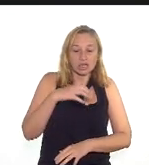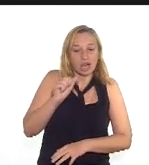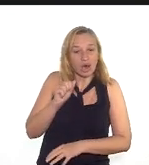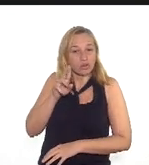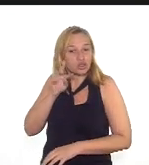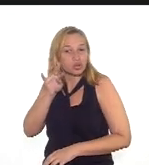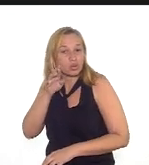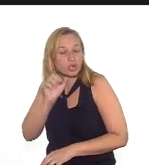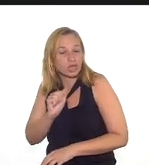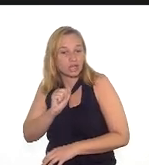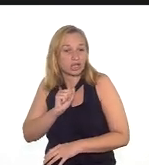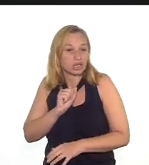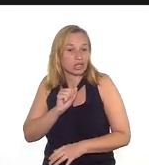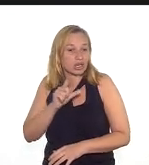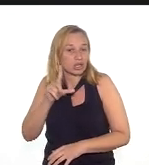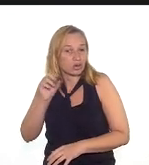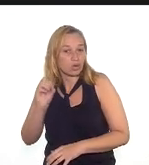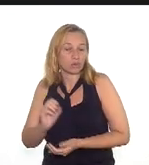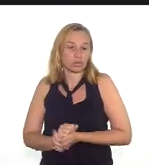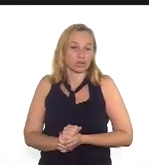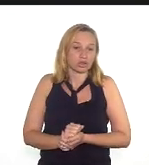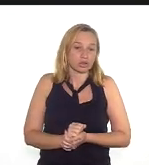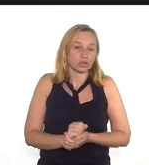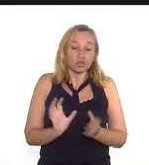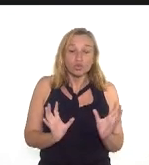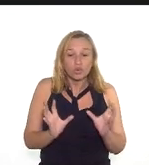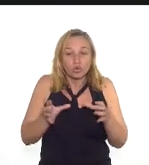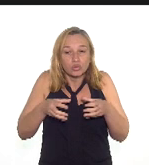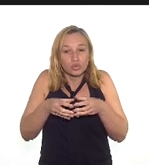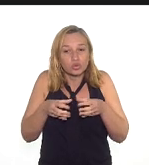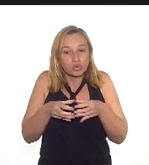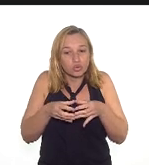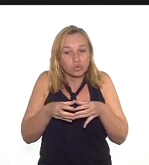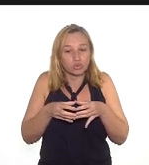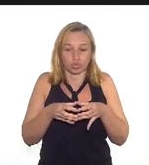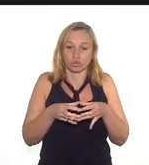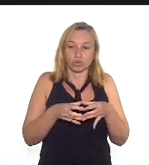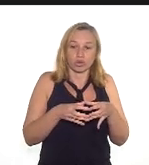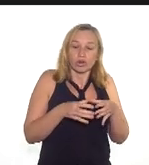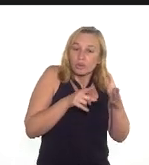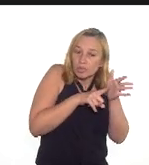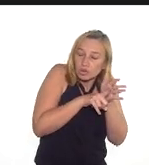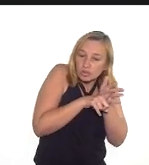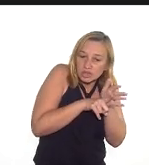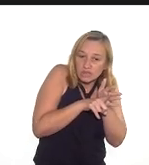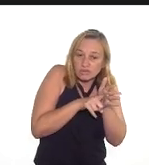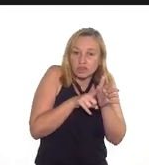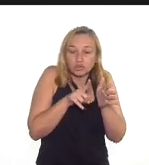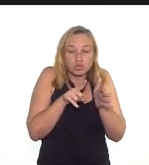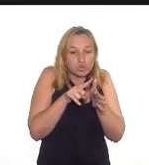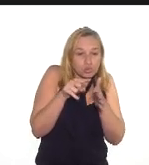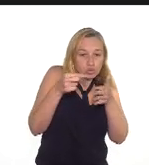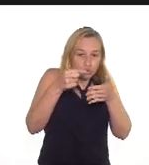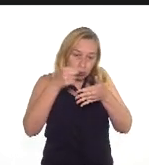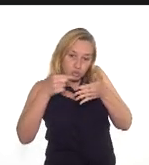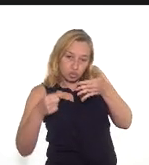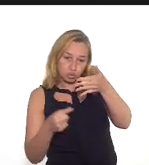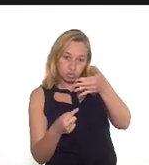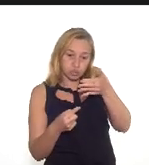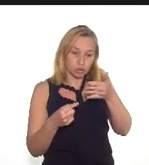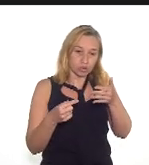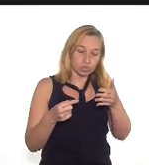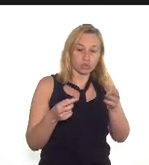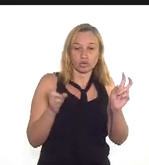in loco, de forma conjunta, mas verificando pontos de medição, verificando